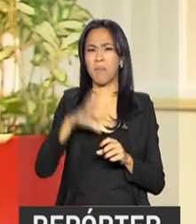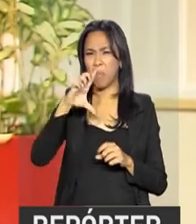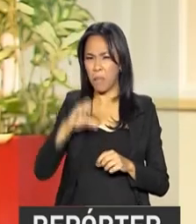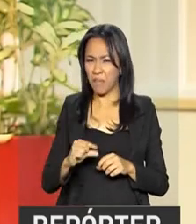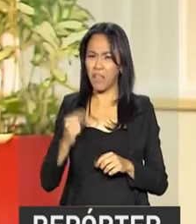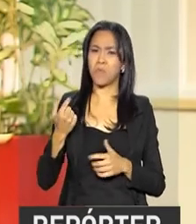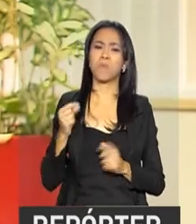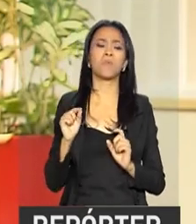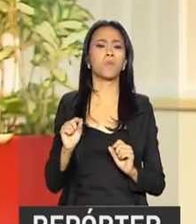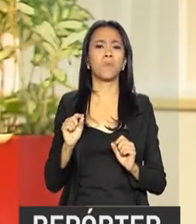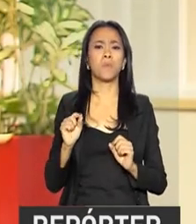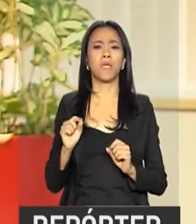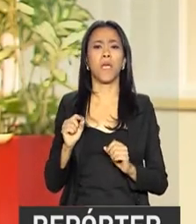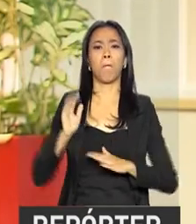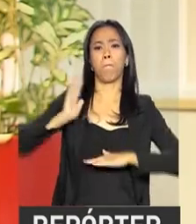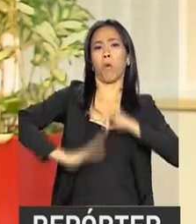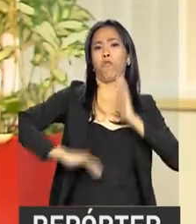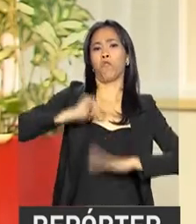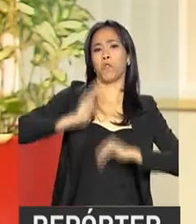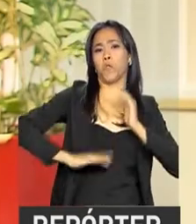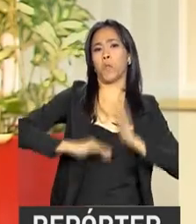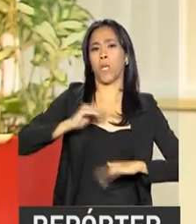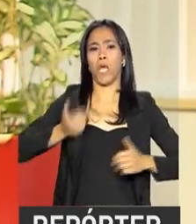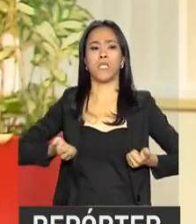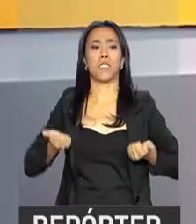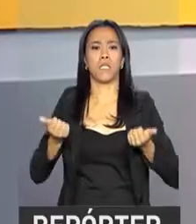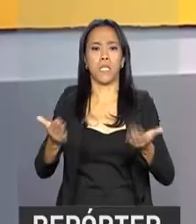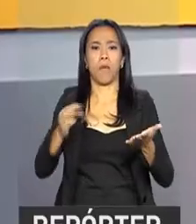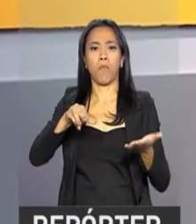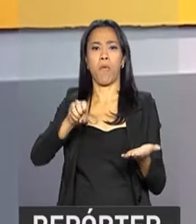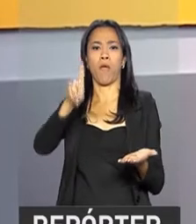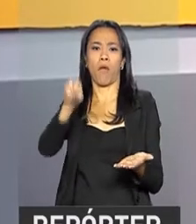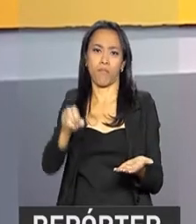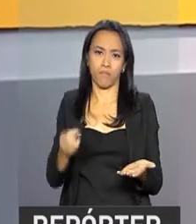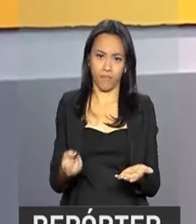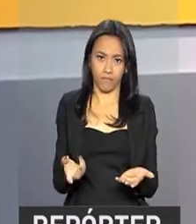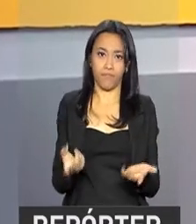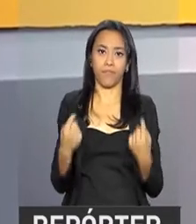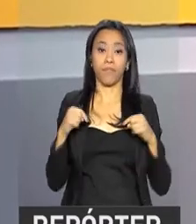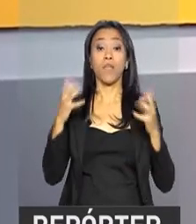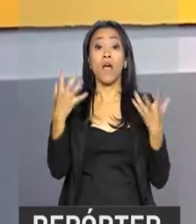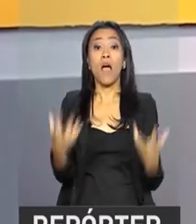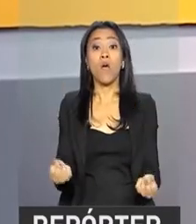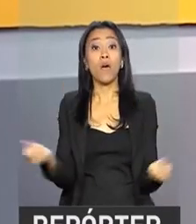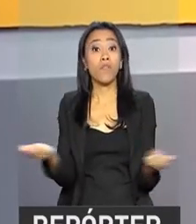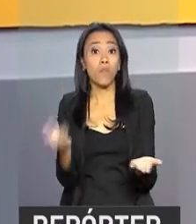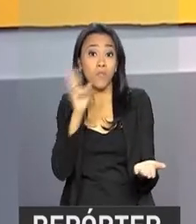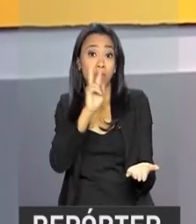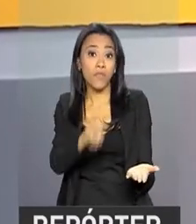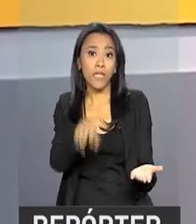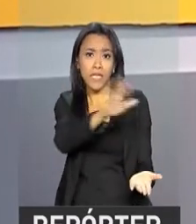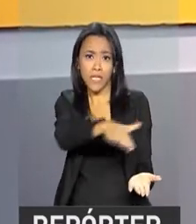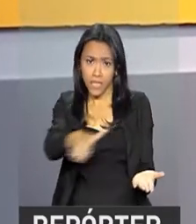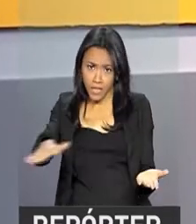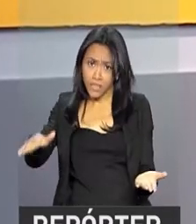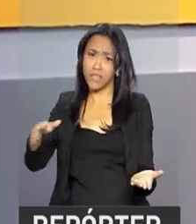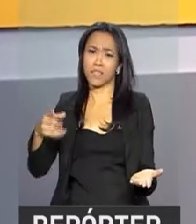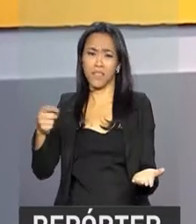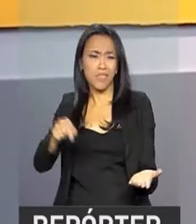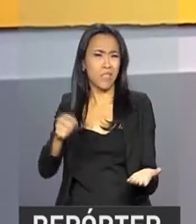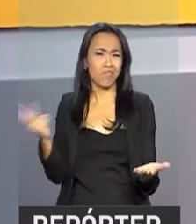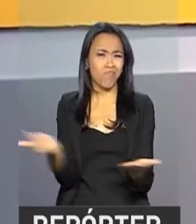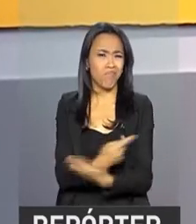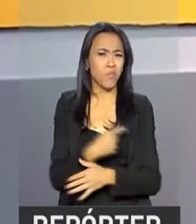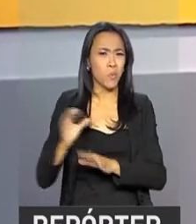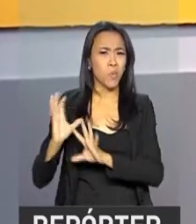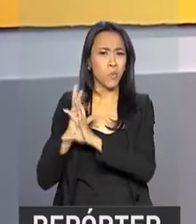de profissionais para o mercado. E nós vamos ver agora que crianças que passam por situações de